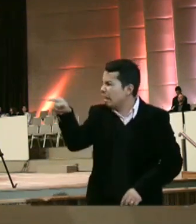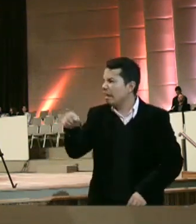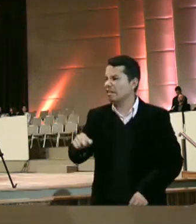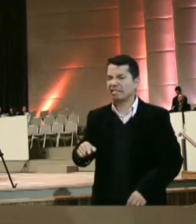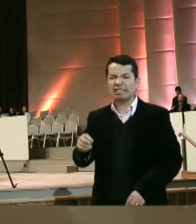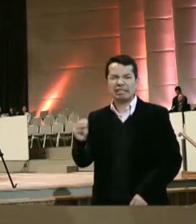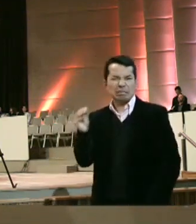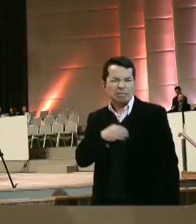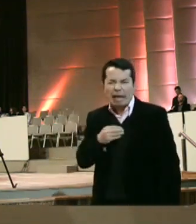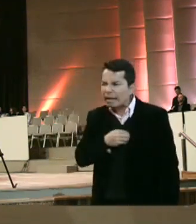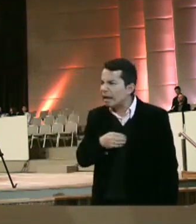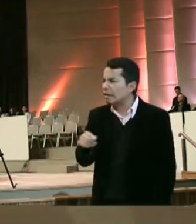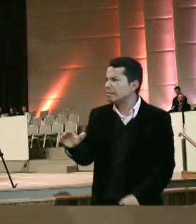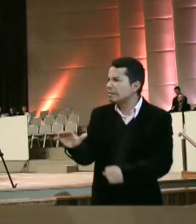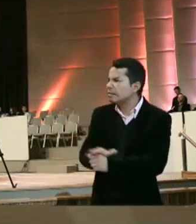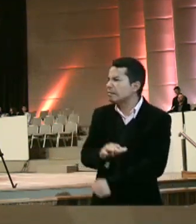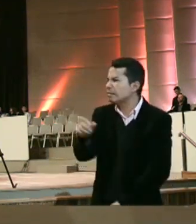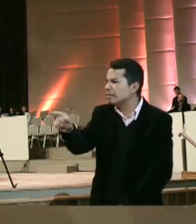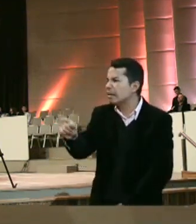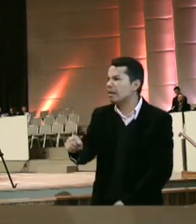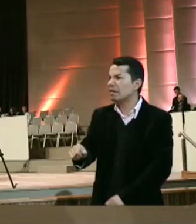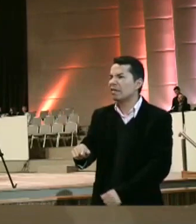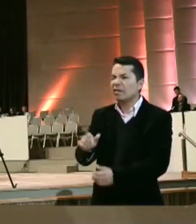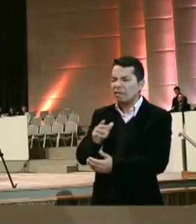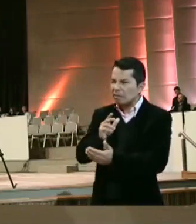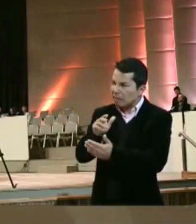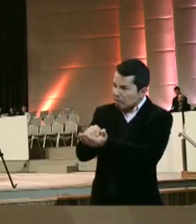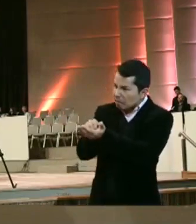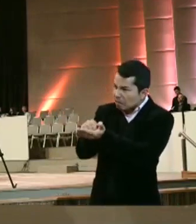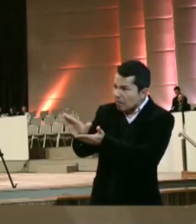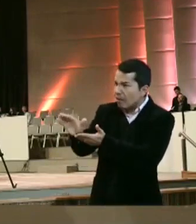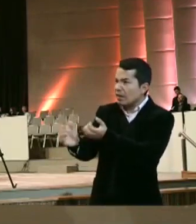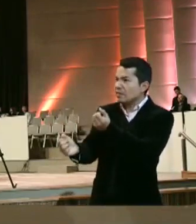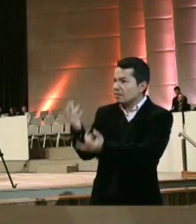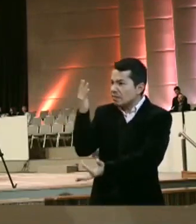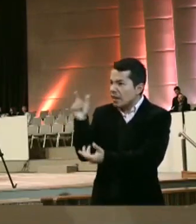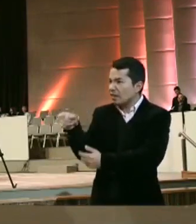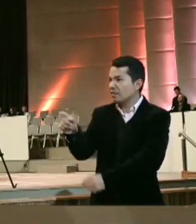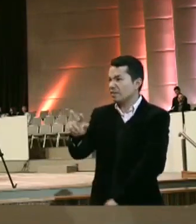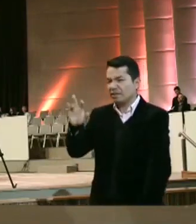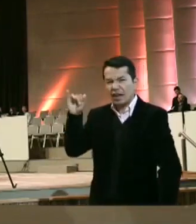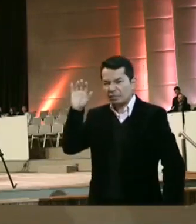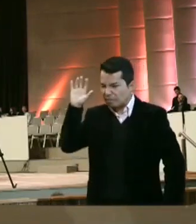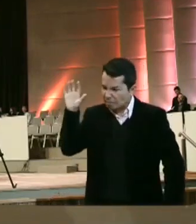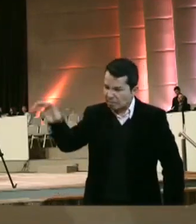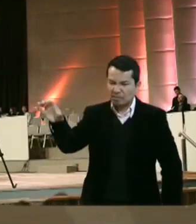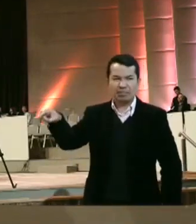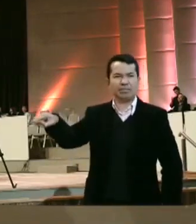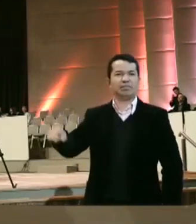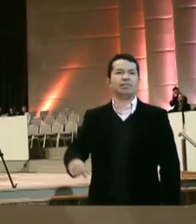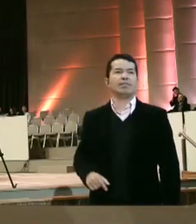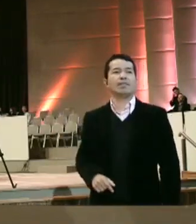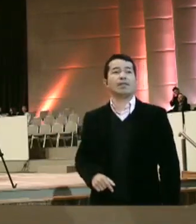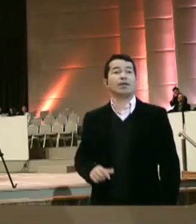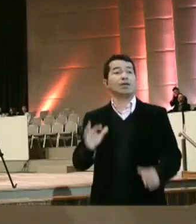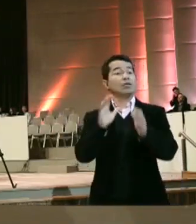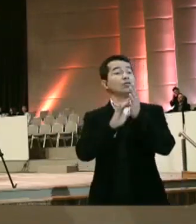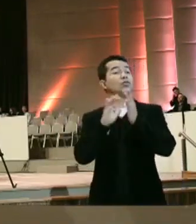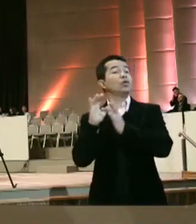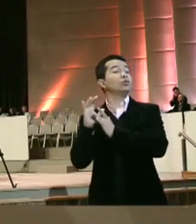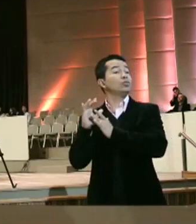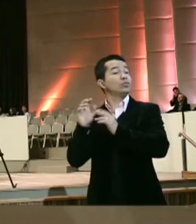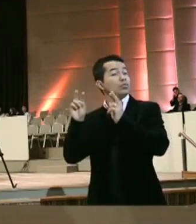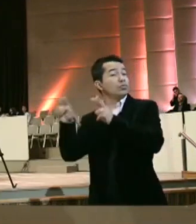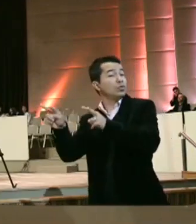Jesus os via como doentes espirituais, pacientes que necessitavam da ajuda de